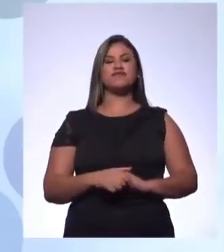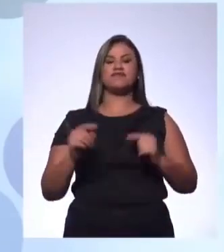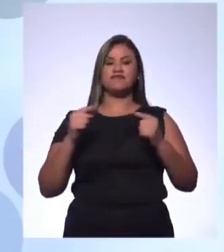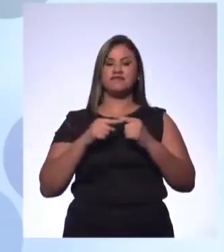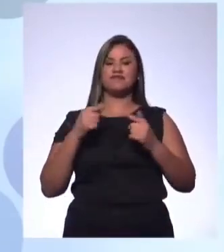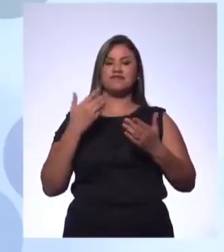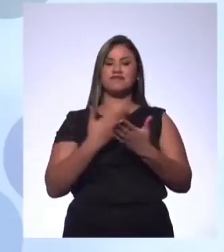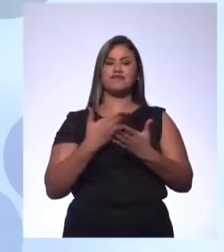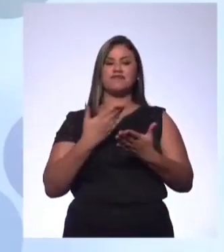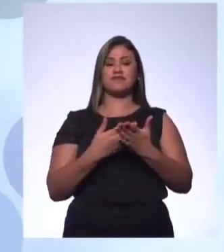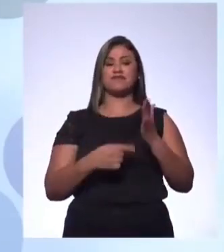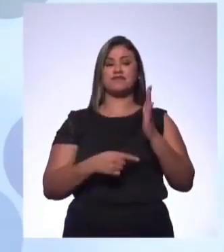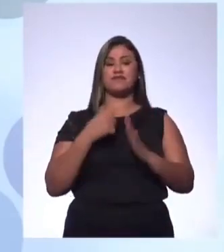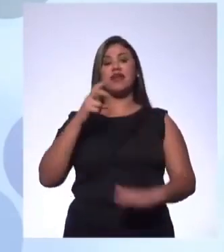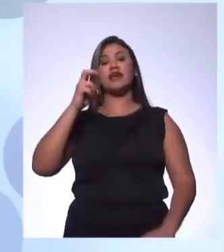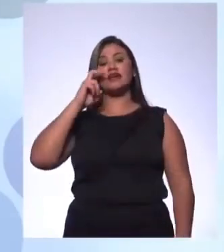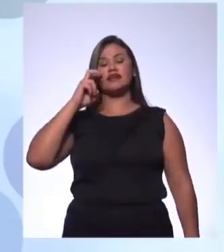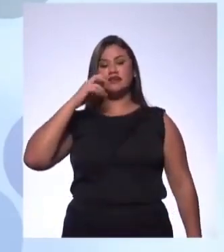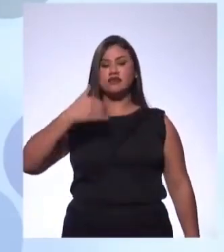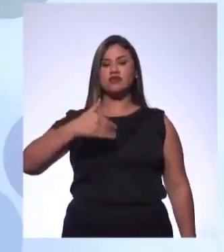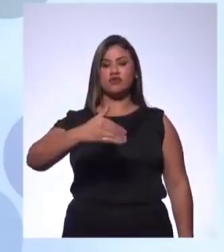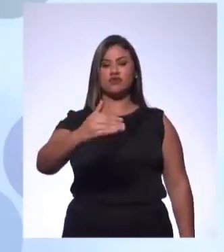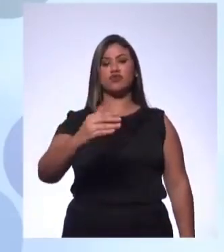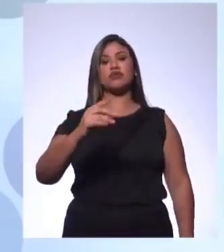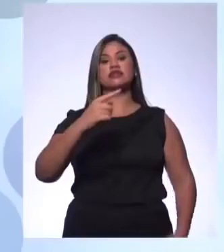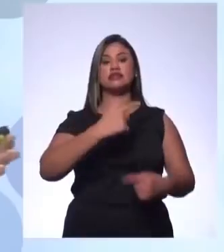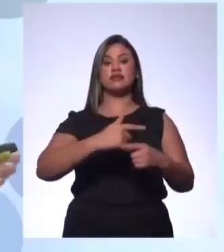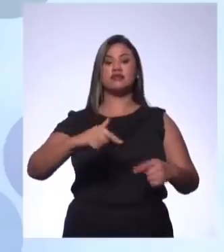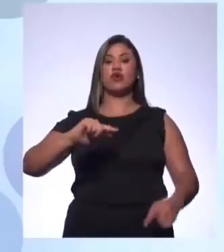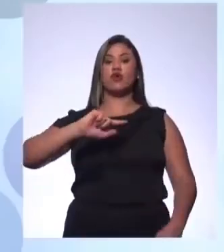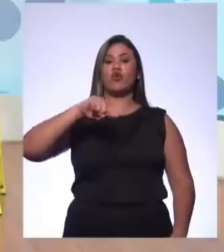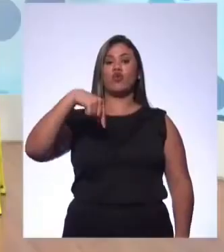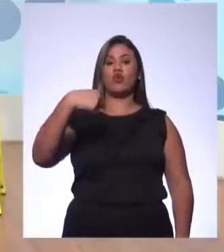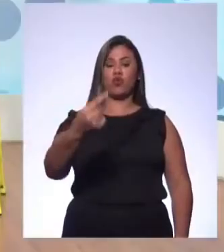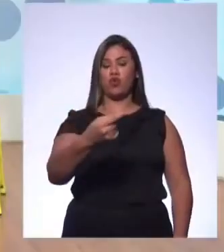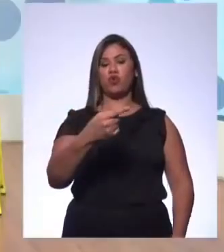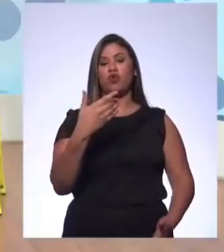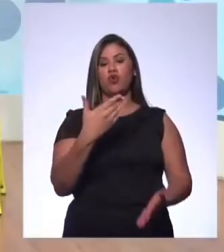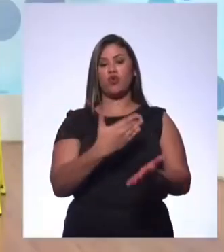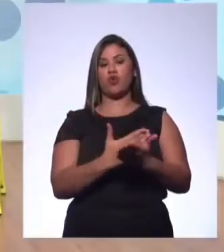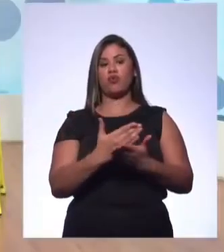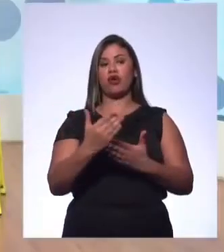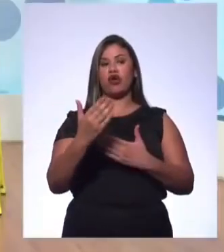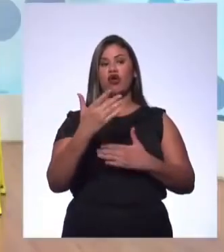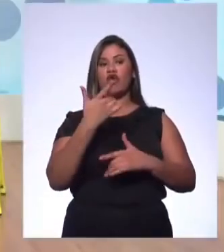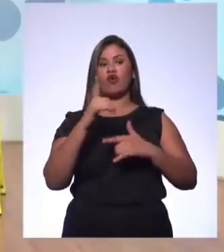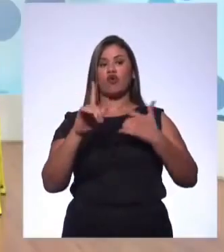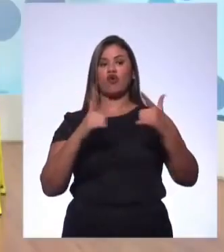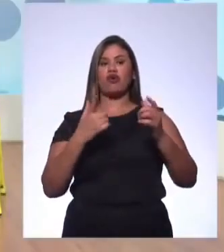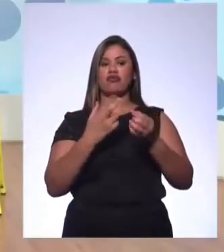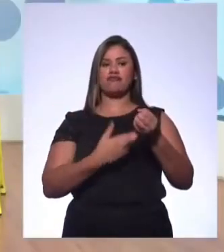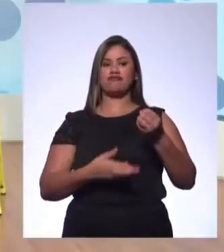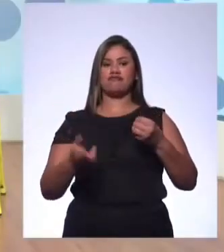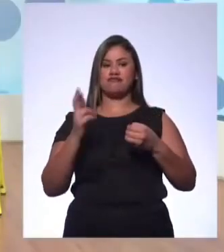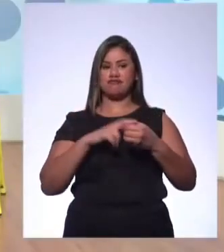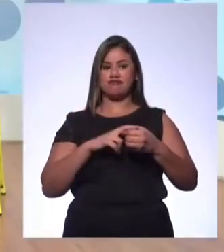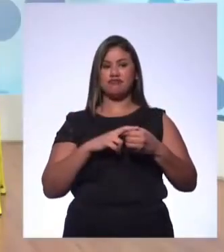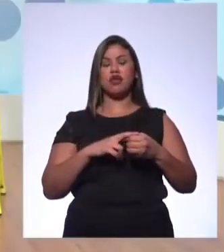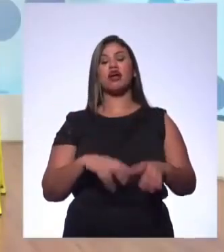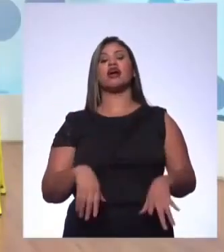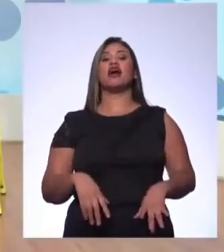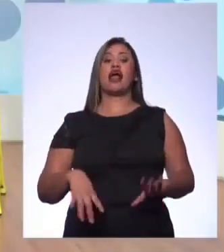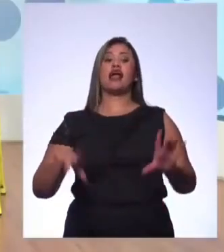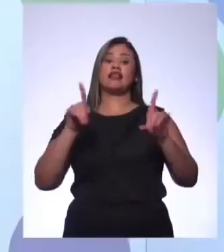aula de uma sequência. Na quinta-feira a gente continua e semana que vem, professor, a gente começa a falar de um outro Recuperação. O caminho, né? professor Mauro também gostaria de falar do